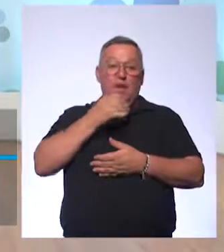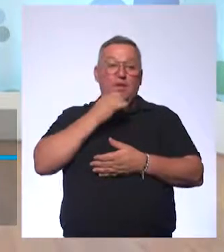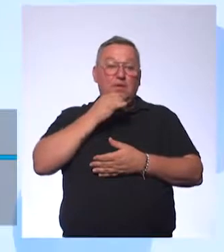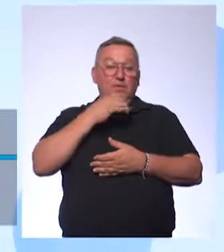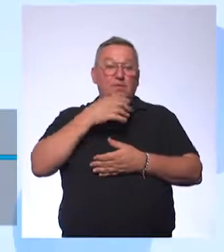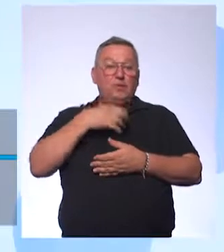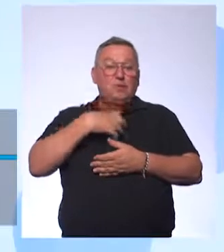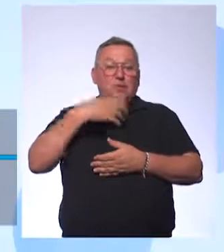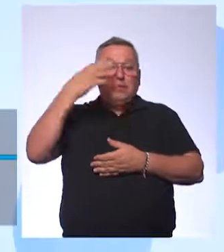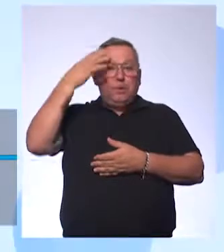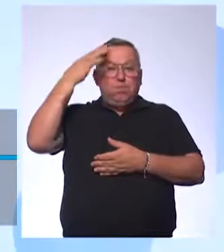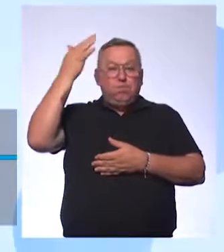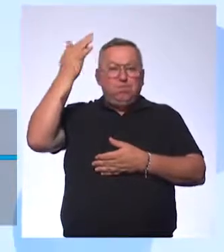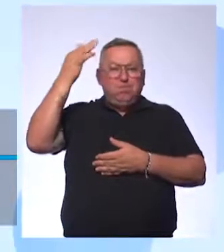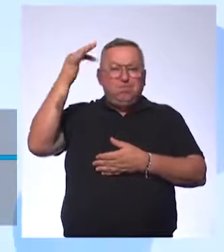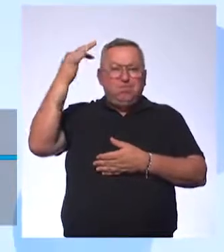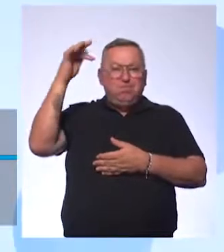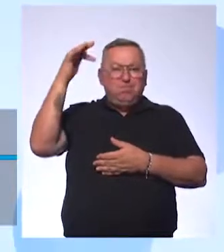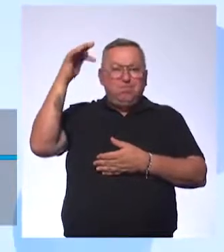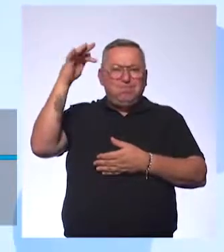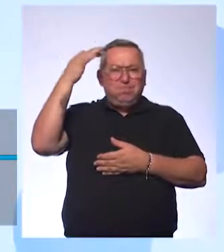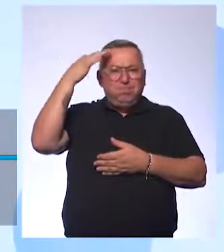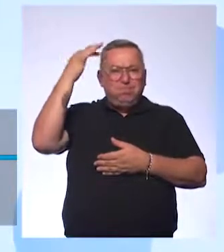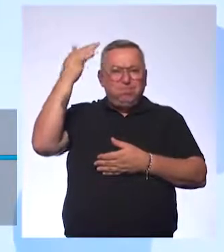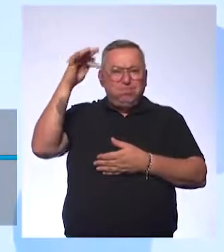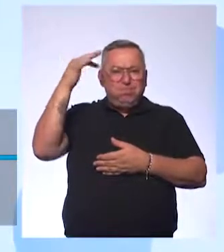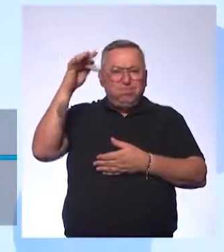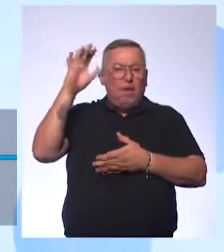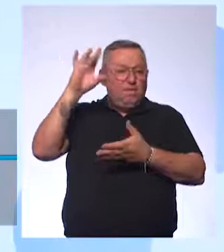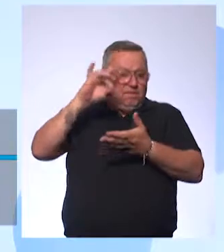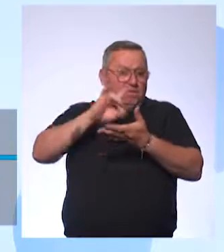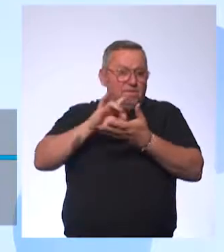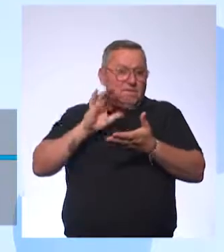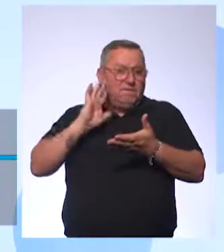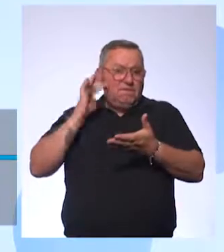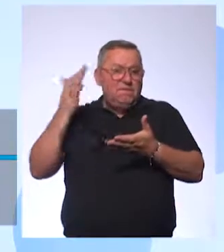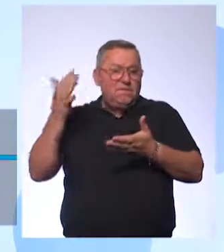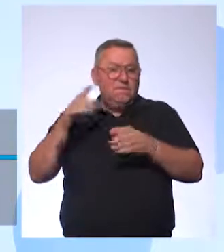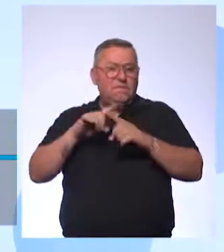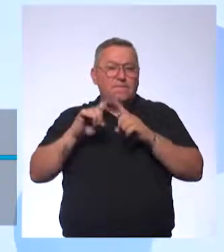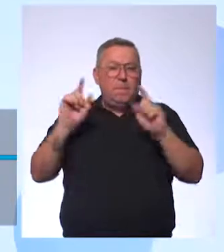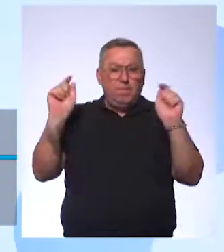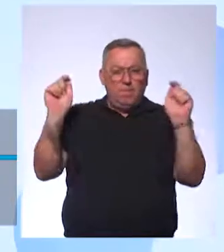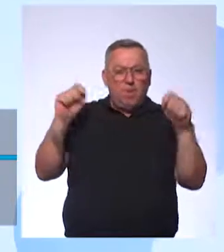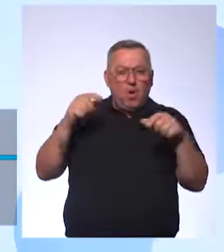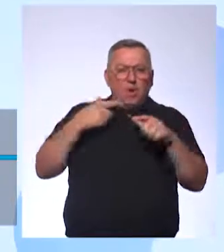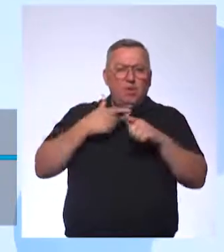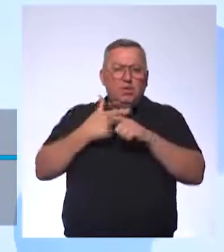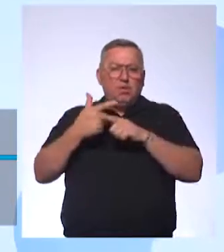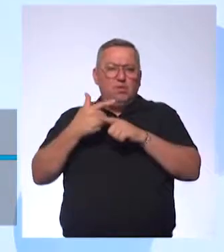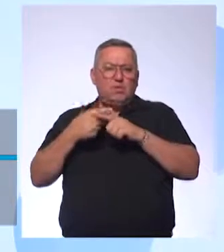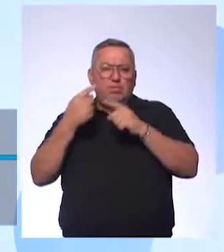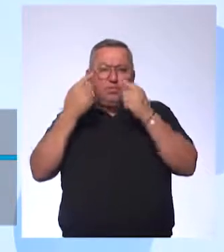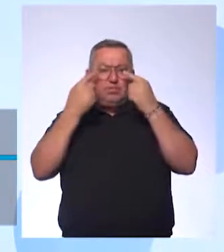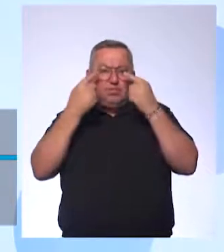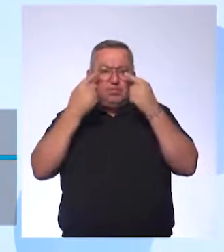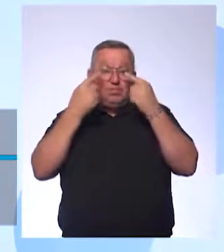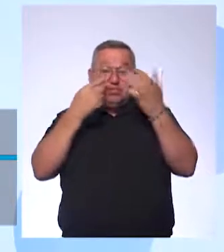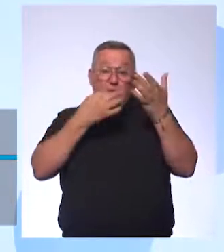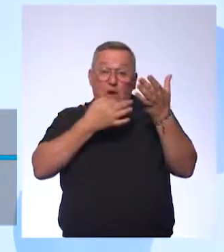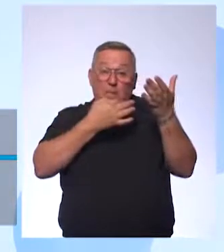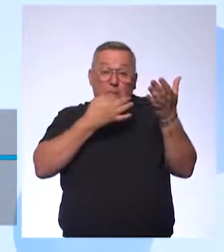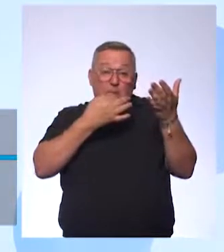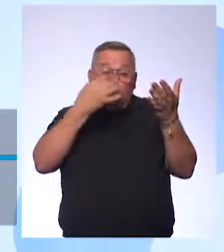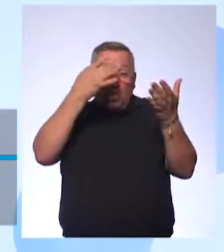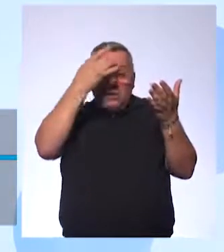sinto dor de cabeça, isso é um fato, a pessoa está com dor de cabeça, né? Agora, pode ser problema de visão, é uma hipótese, é uma opinião